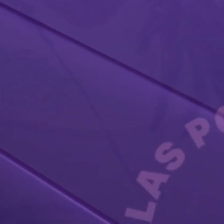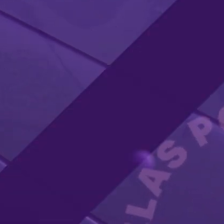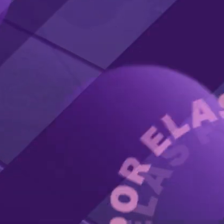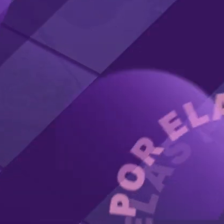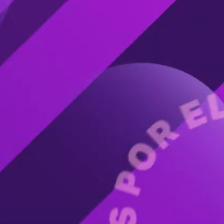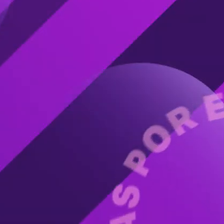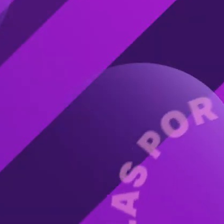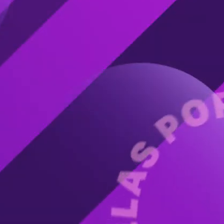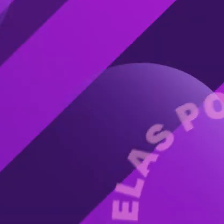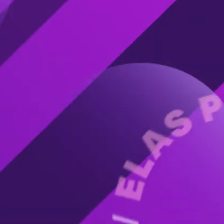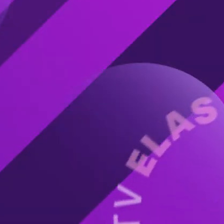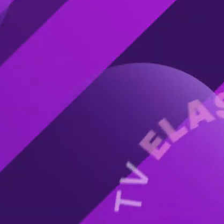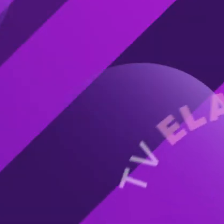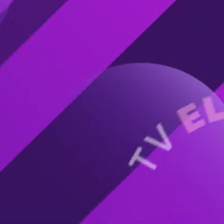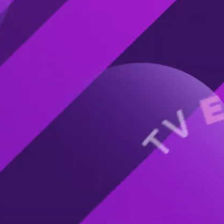importantes.